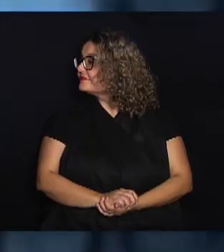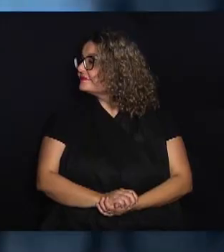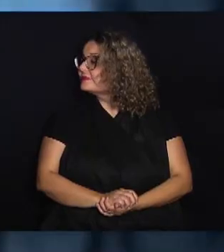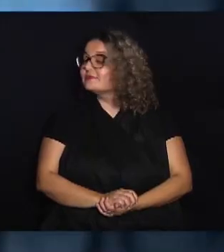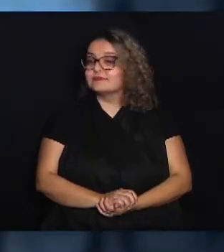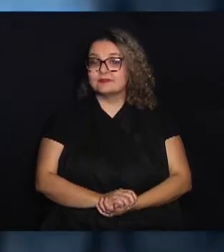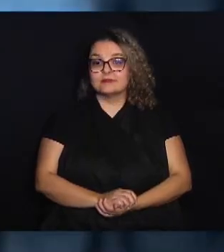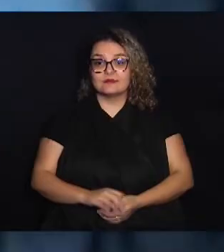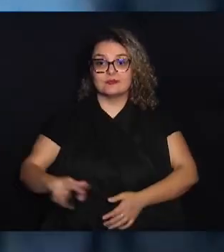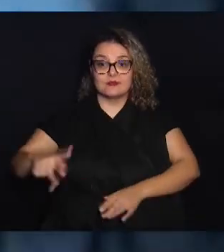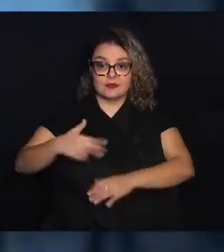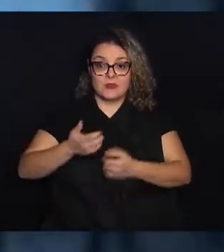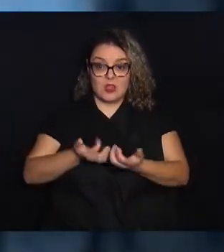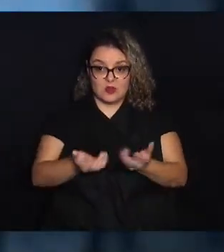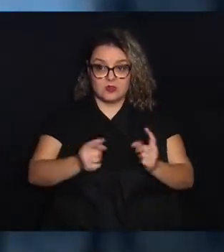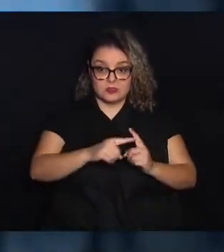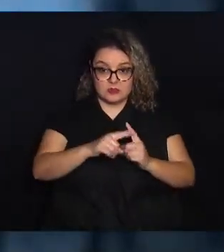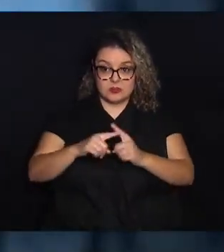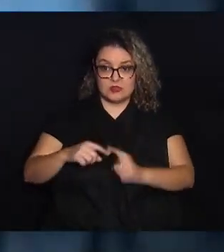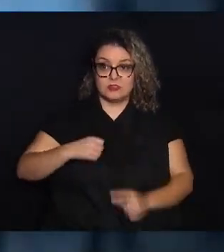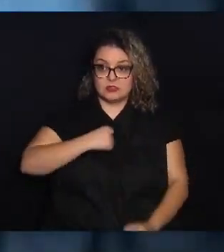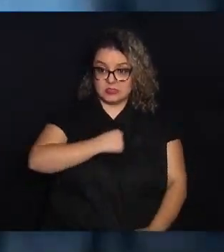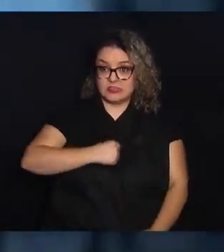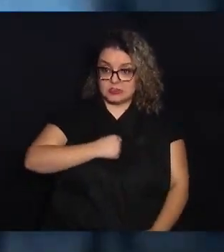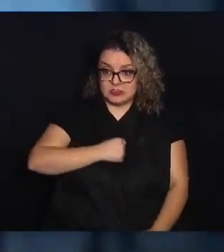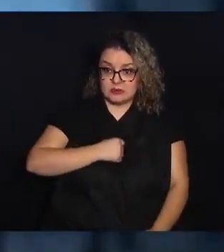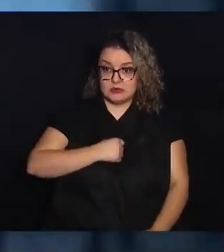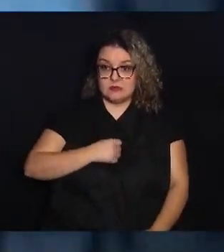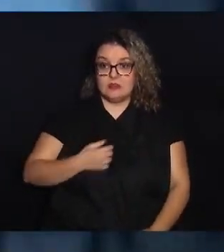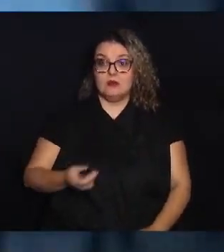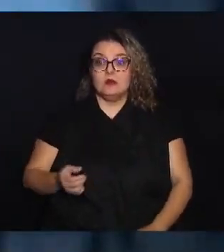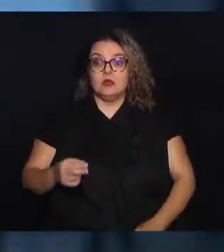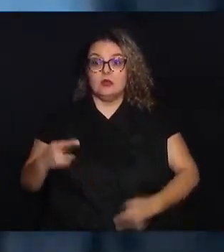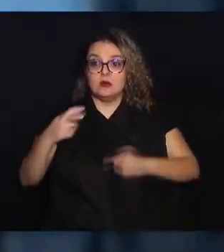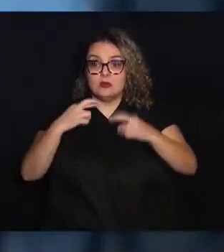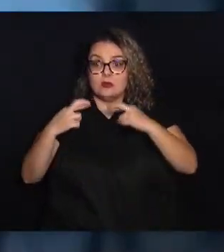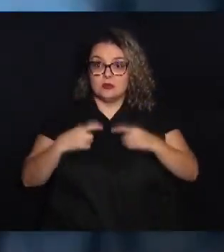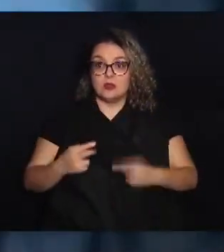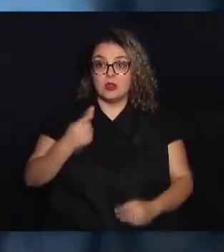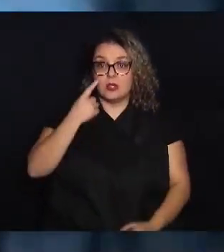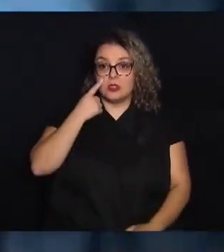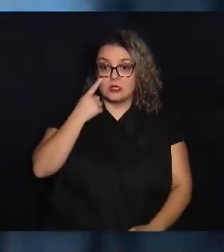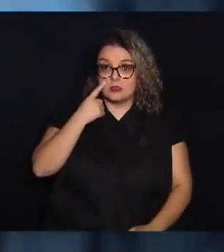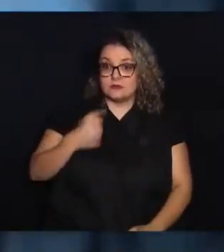Andando aqui pelo Cemitério da Saudade, a gente vai garimpando umas coisas muito interessantes. Olha só isso aqui.